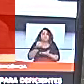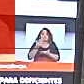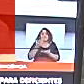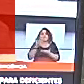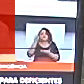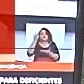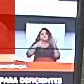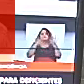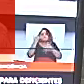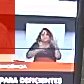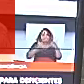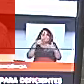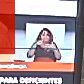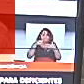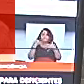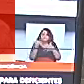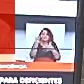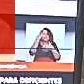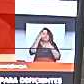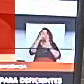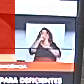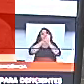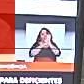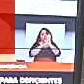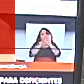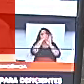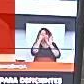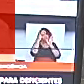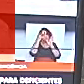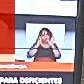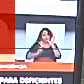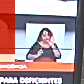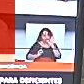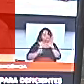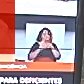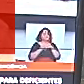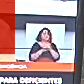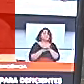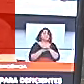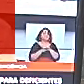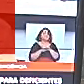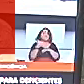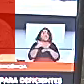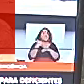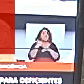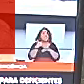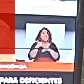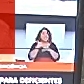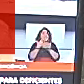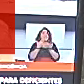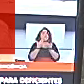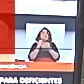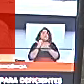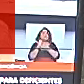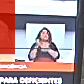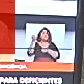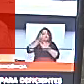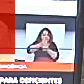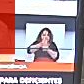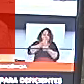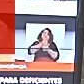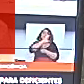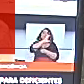pessoa com deficiência. Bom, gente, assumi a CAAD, a coordenadoria da CAAD, há pouco